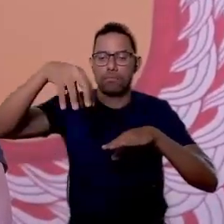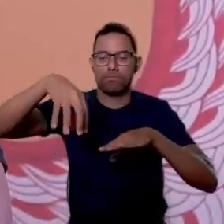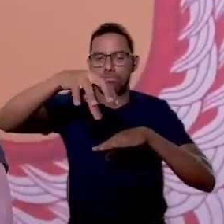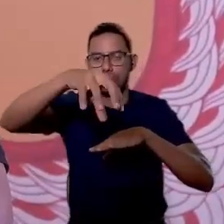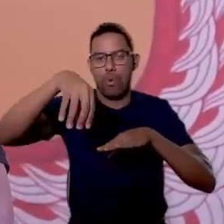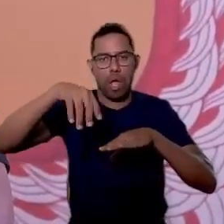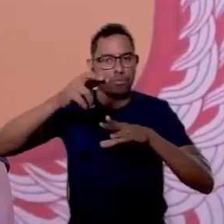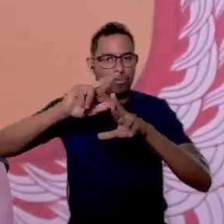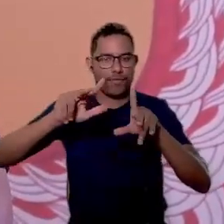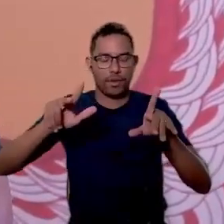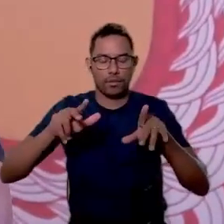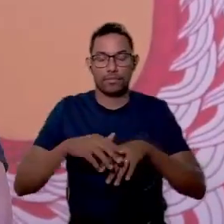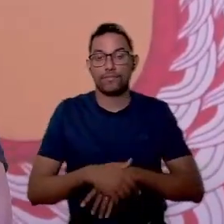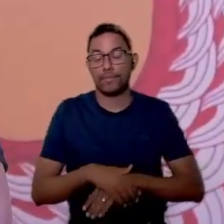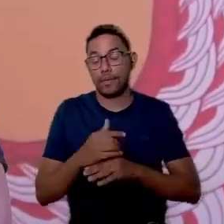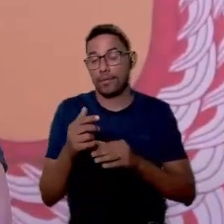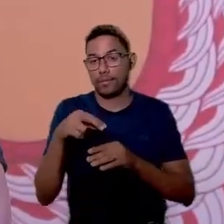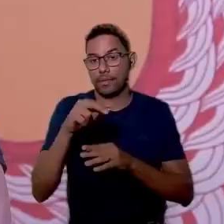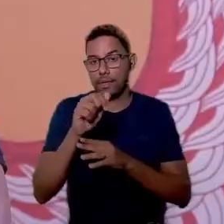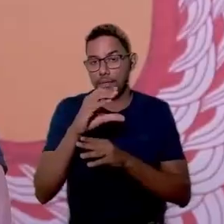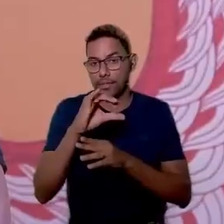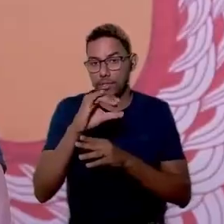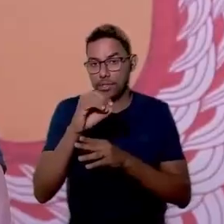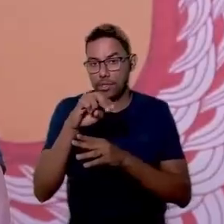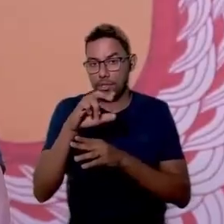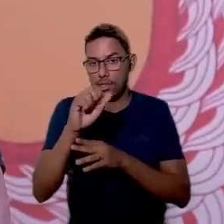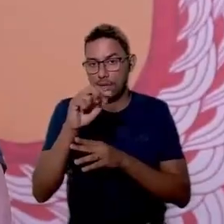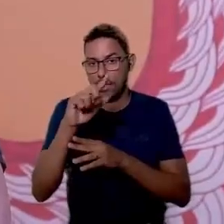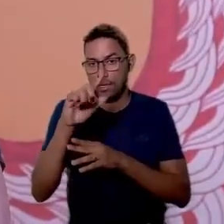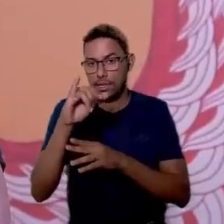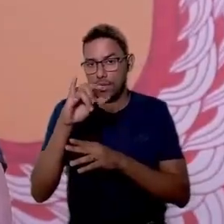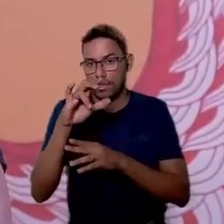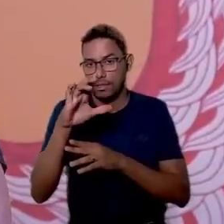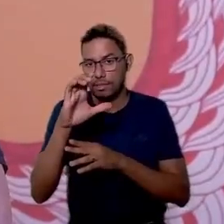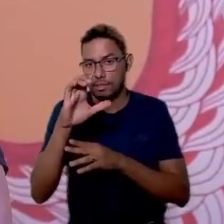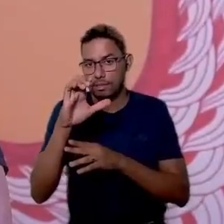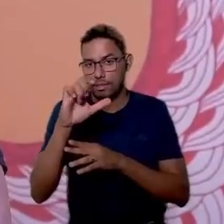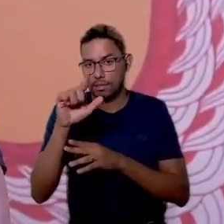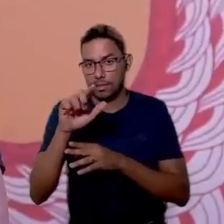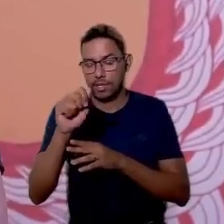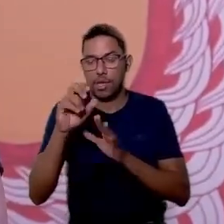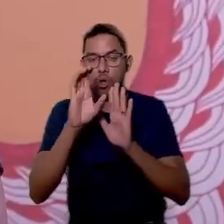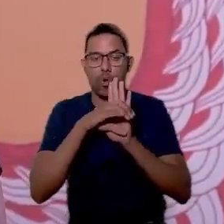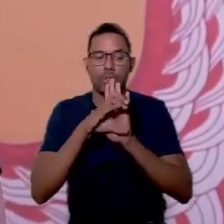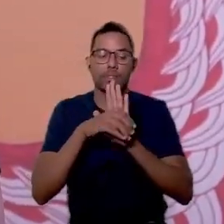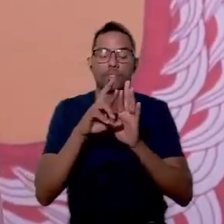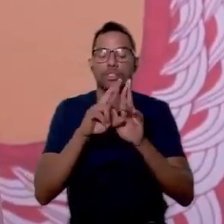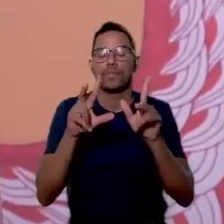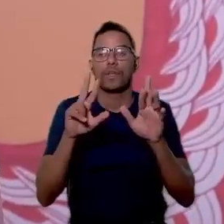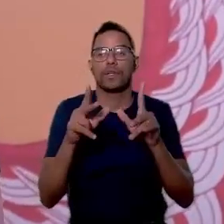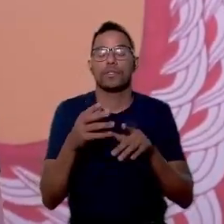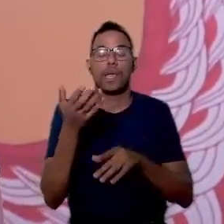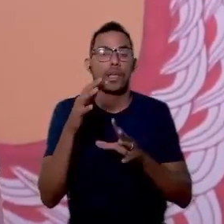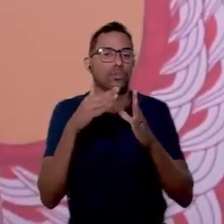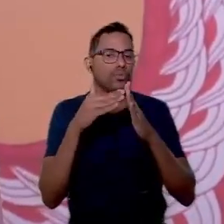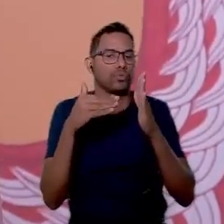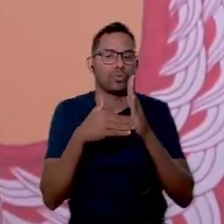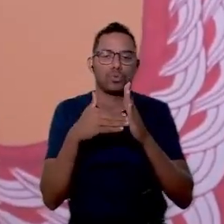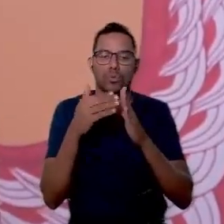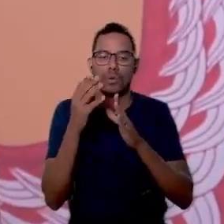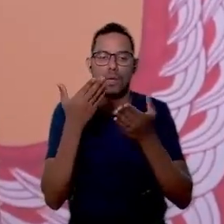nacionalizar é um conceito mais abrangente. Eu quero que todos recebam. Durante todo esse processo de 2 anos e meio que nós